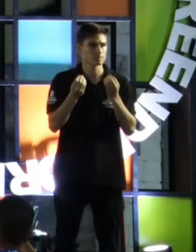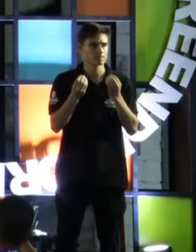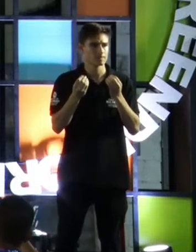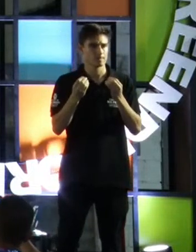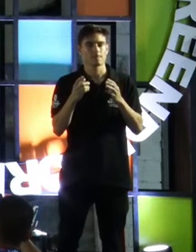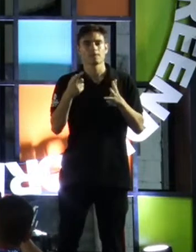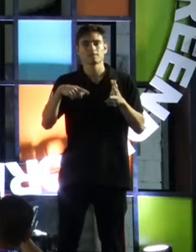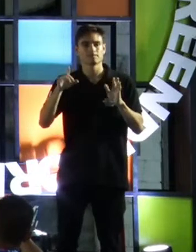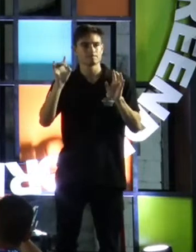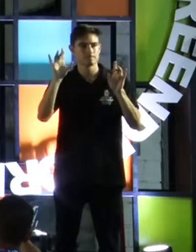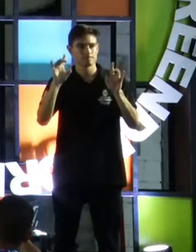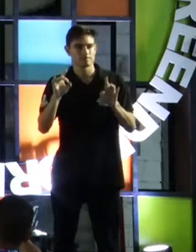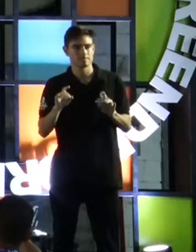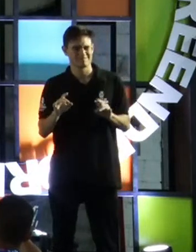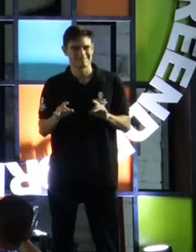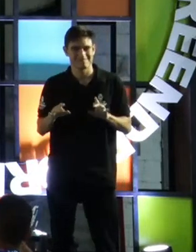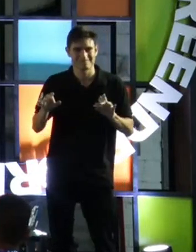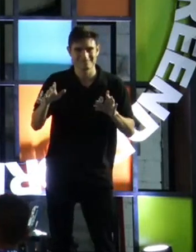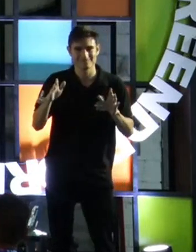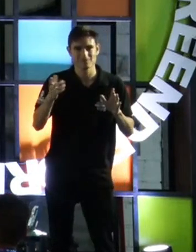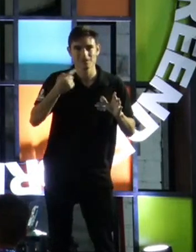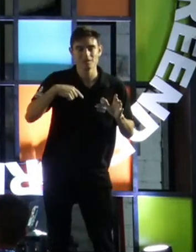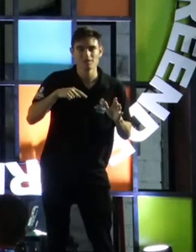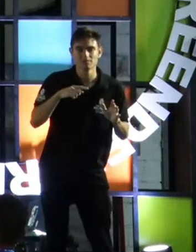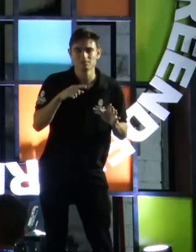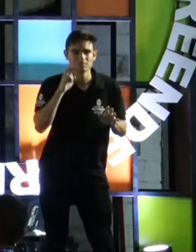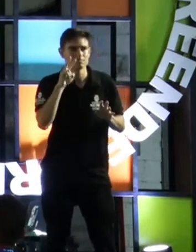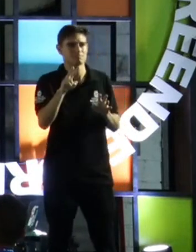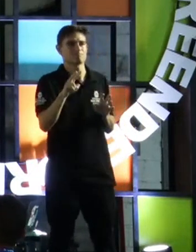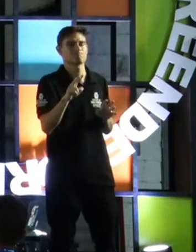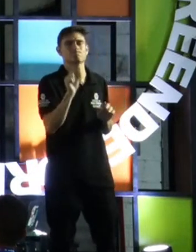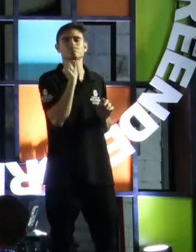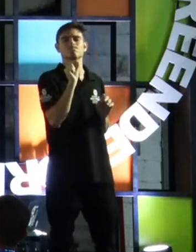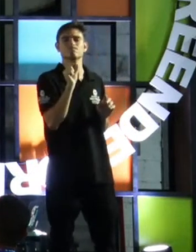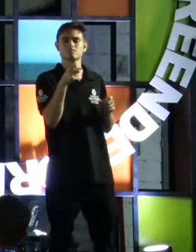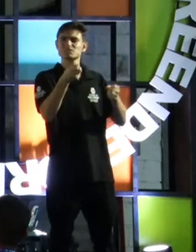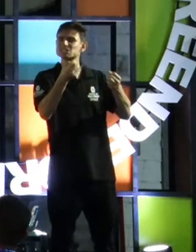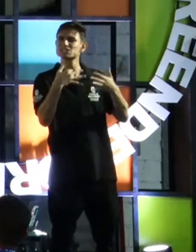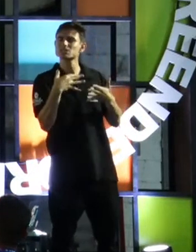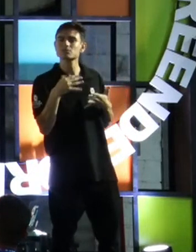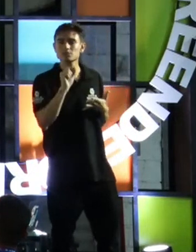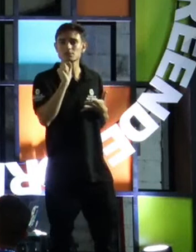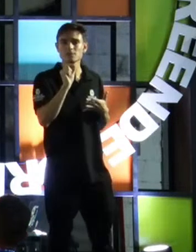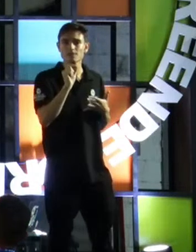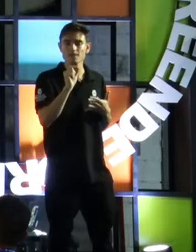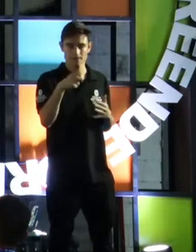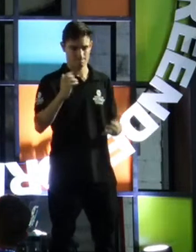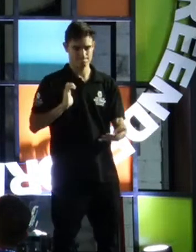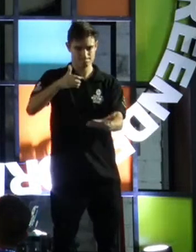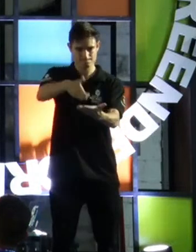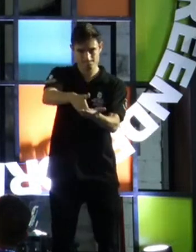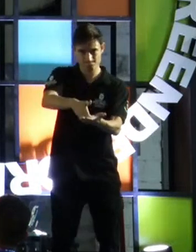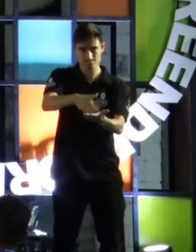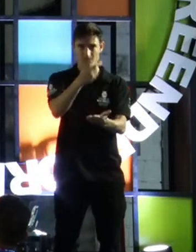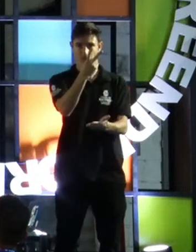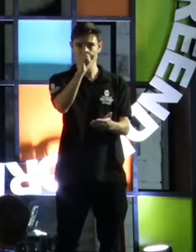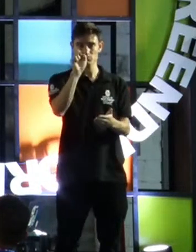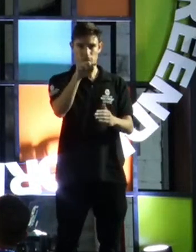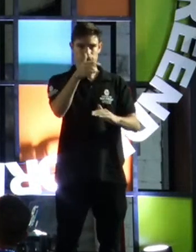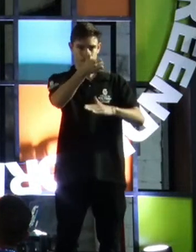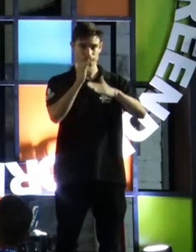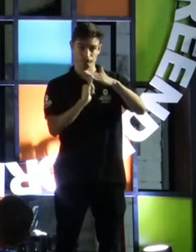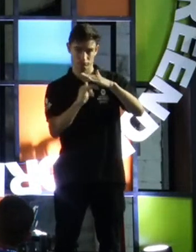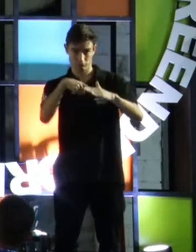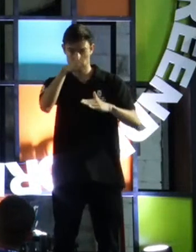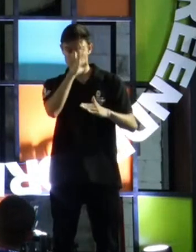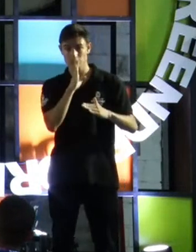detalhe. O que mais me chamou a atenção na fala dele foi quando ele disse que, além de investir em 20 mil startups no Brasil, a